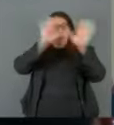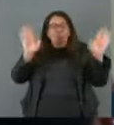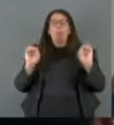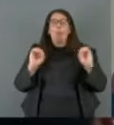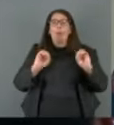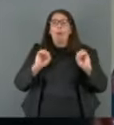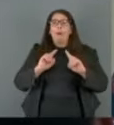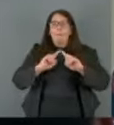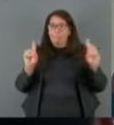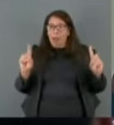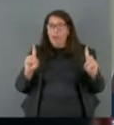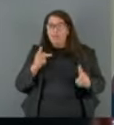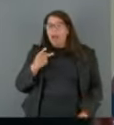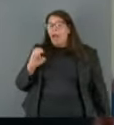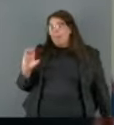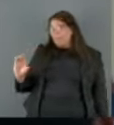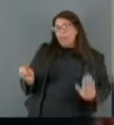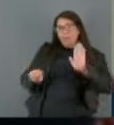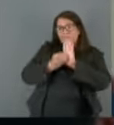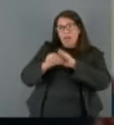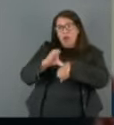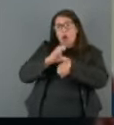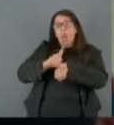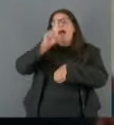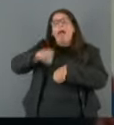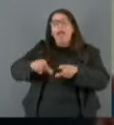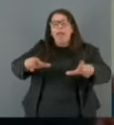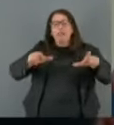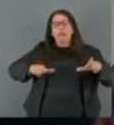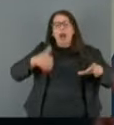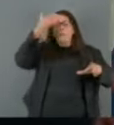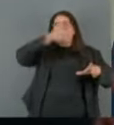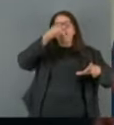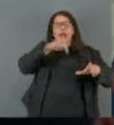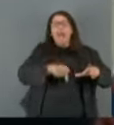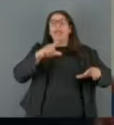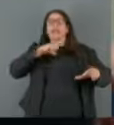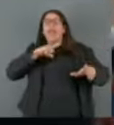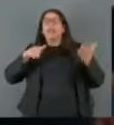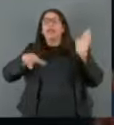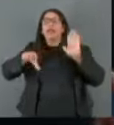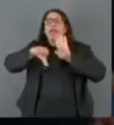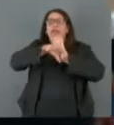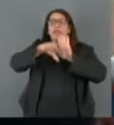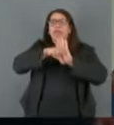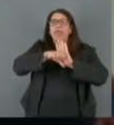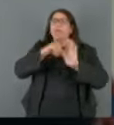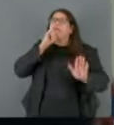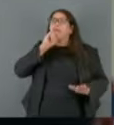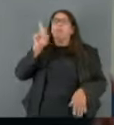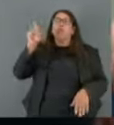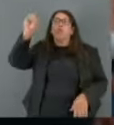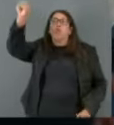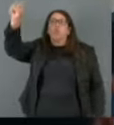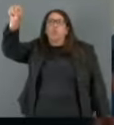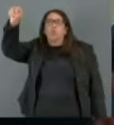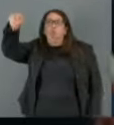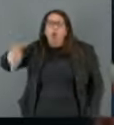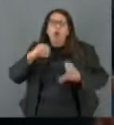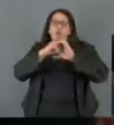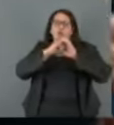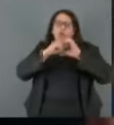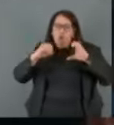A PEC procura exatamente criar uma certidão de antecedentes nacional. Muitas vezes alguém comete um crime no norte do país, ou no sul, no centro-oeste,